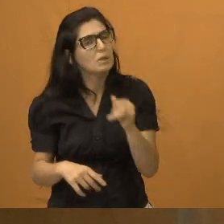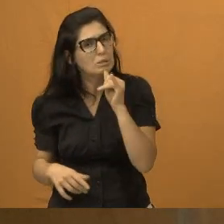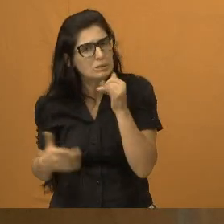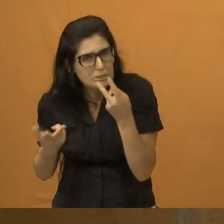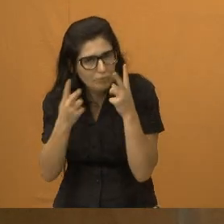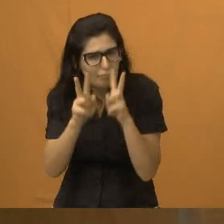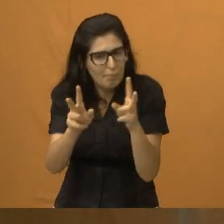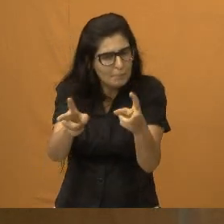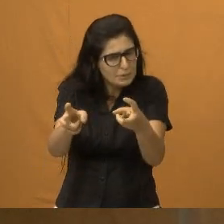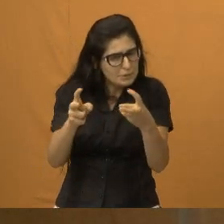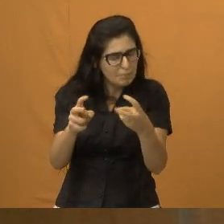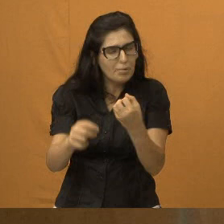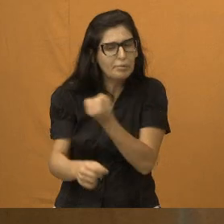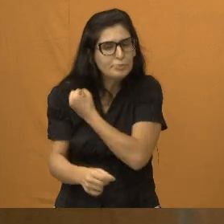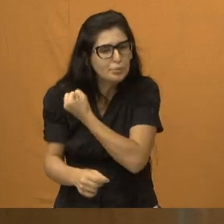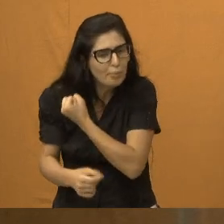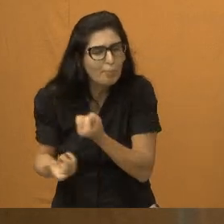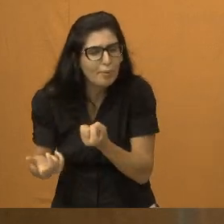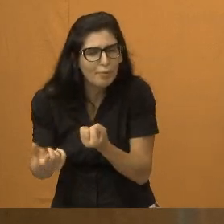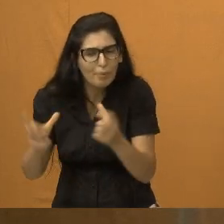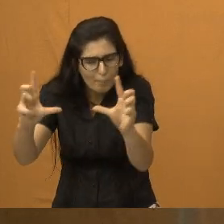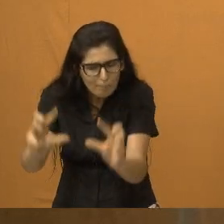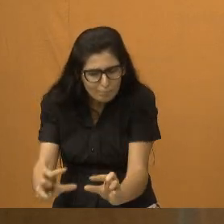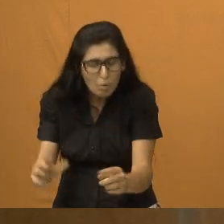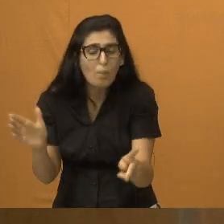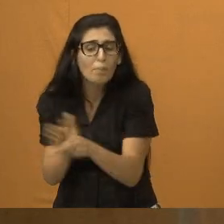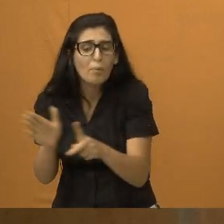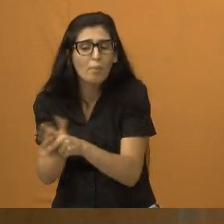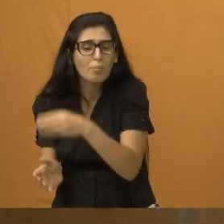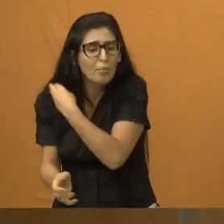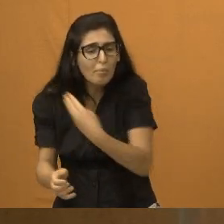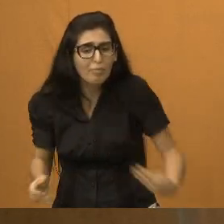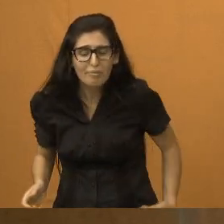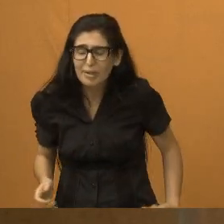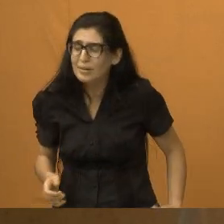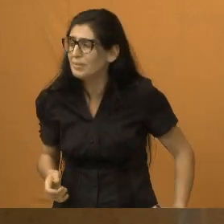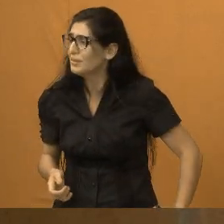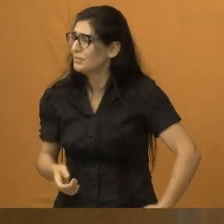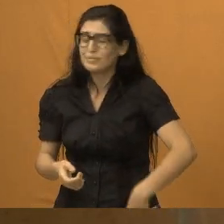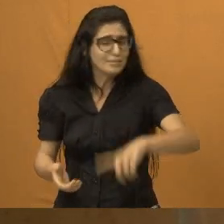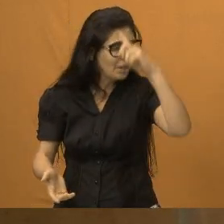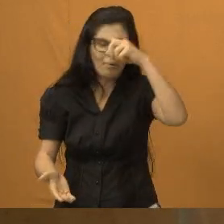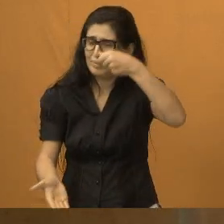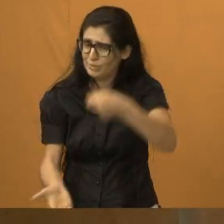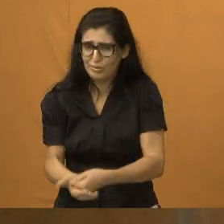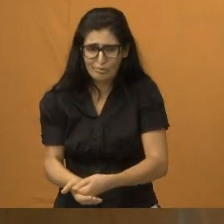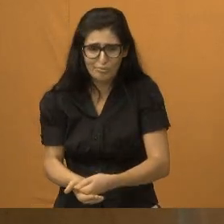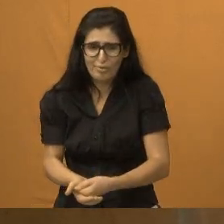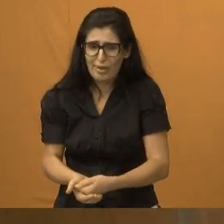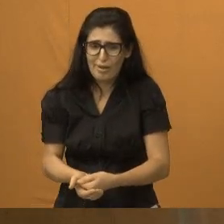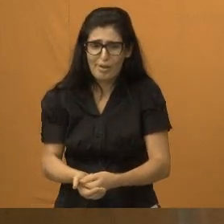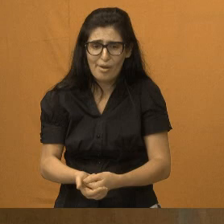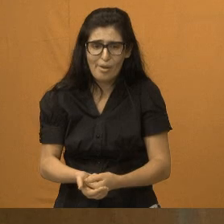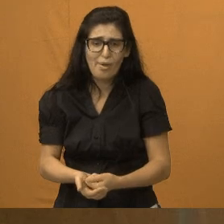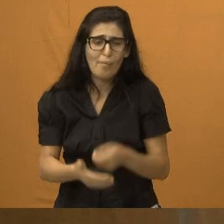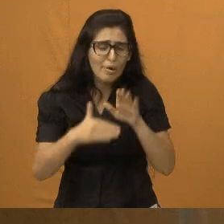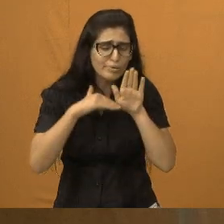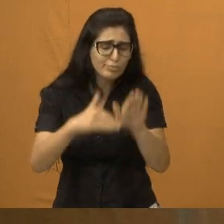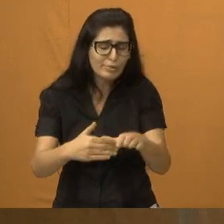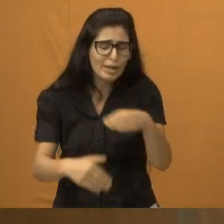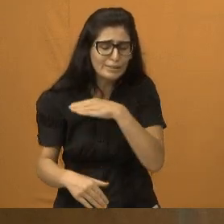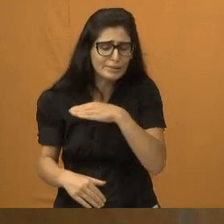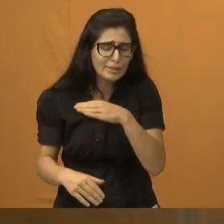menor, é porque o próprio governo nem assumiu o comprometimento de investimento nessa cidade nesse